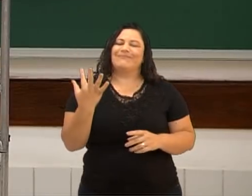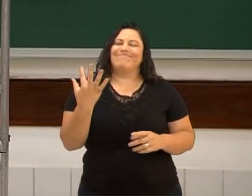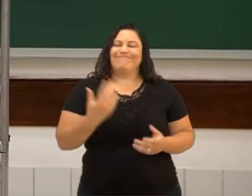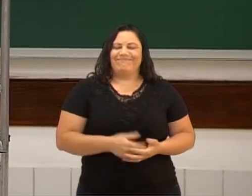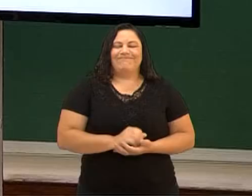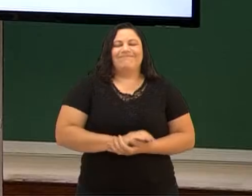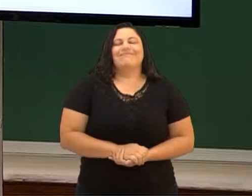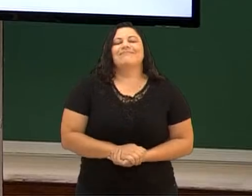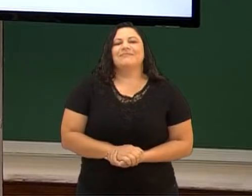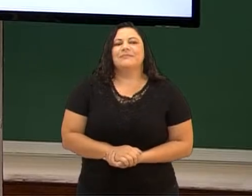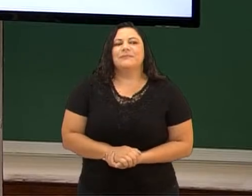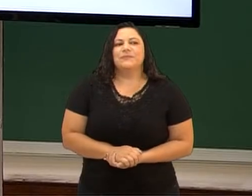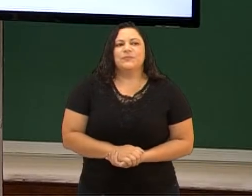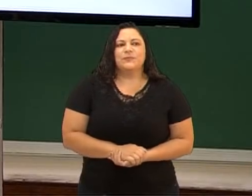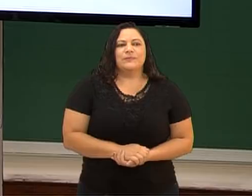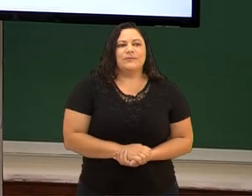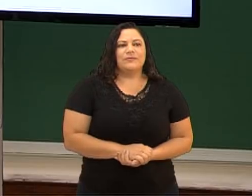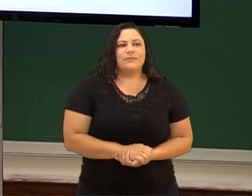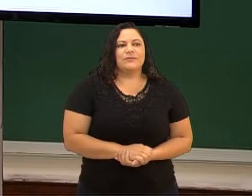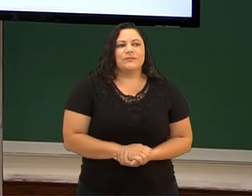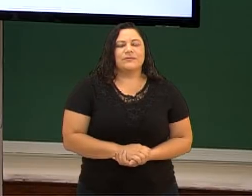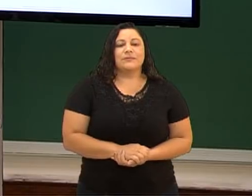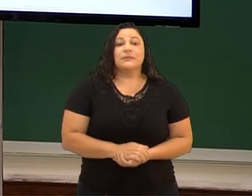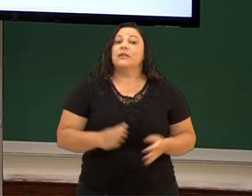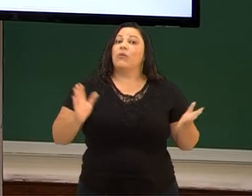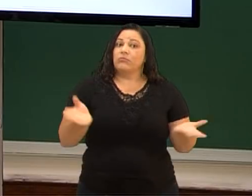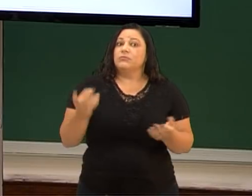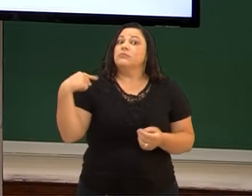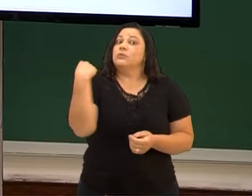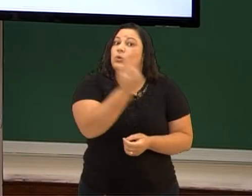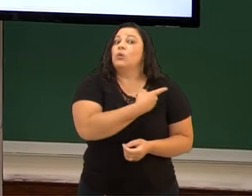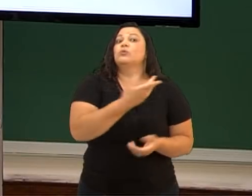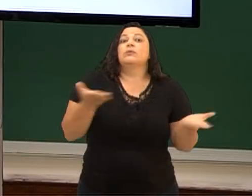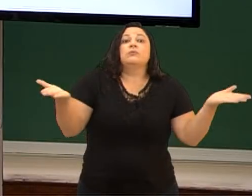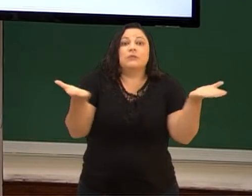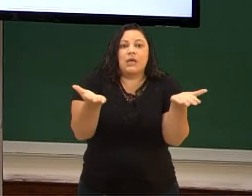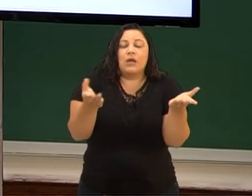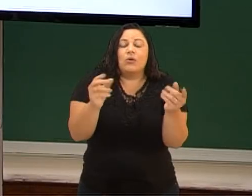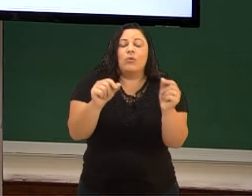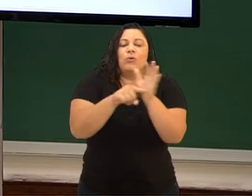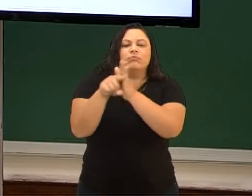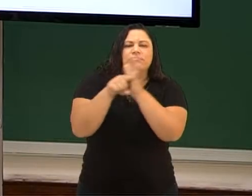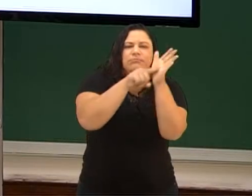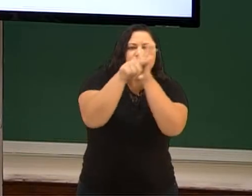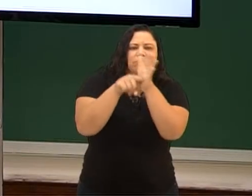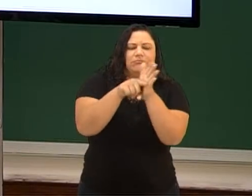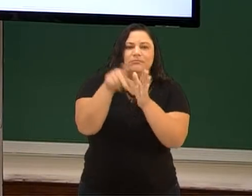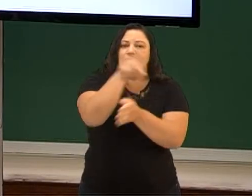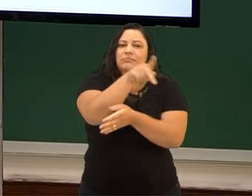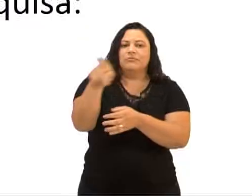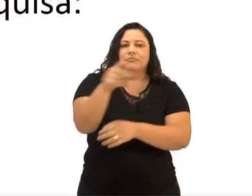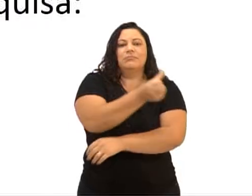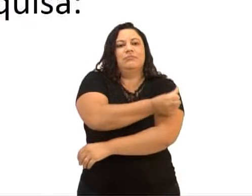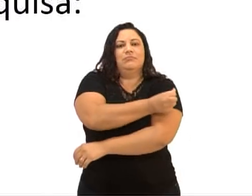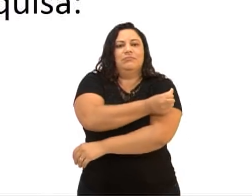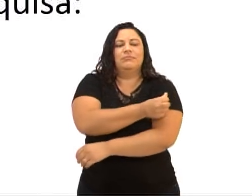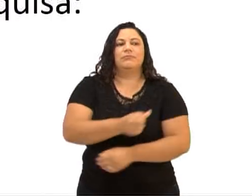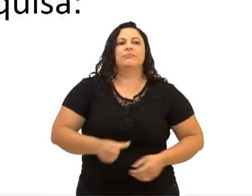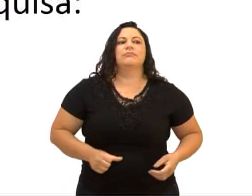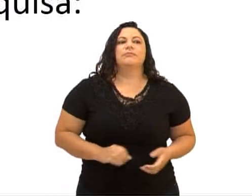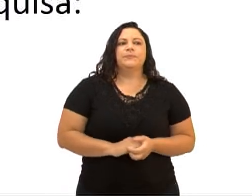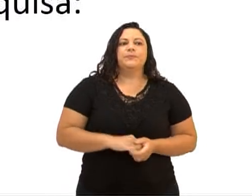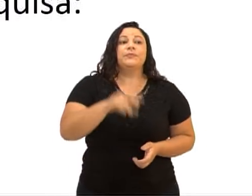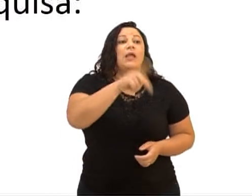bem? Então aqui nós vamos utilizar a pesquisa que uma professora fez com uma turma de 6º ano. Olha o que ela fez.